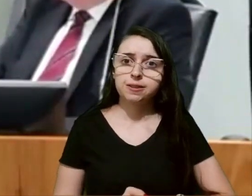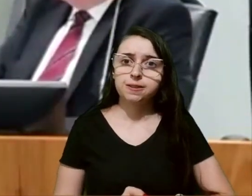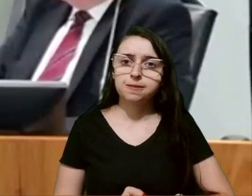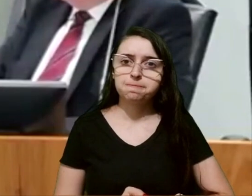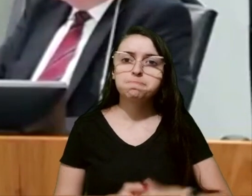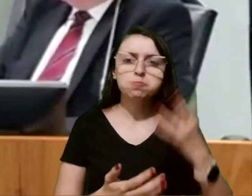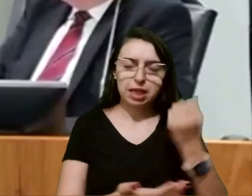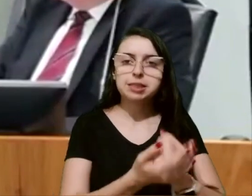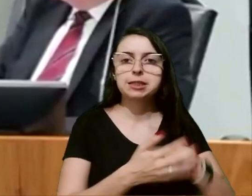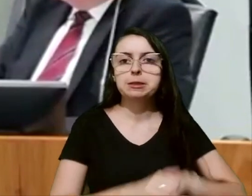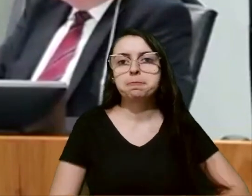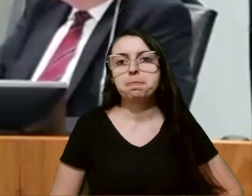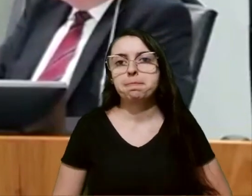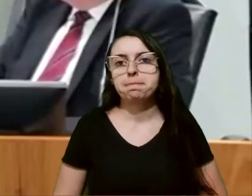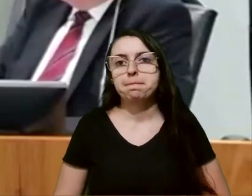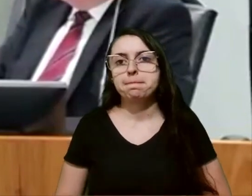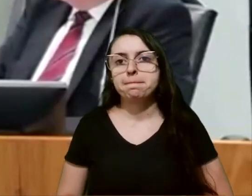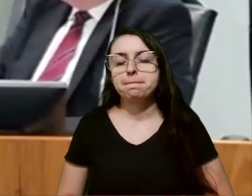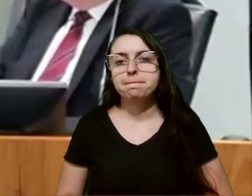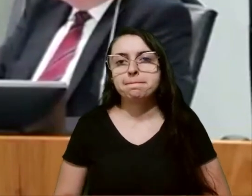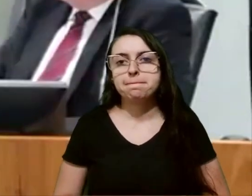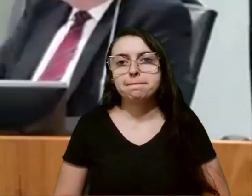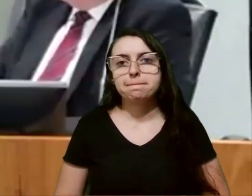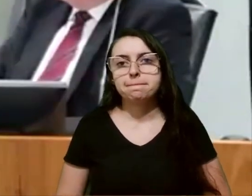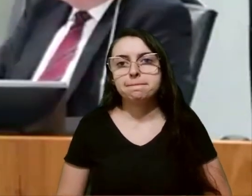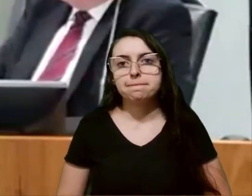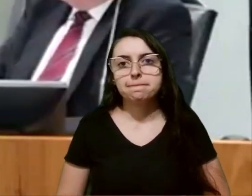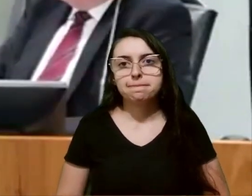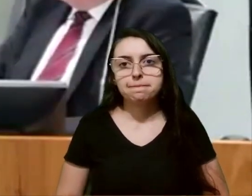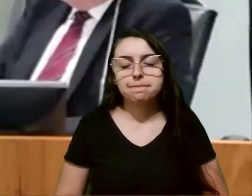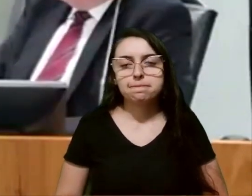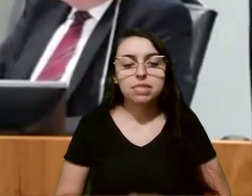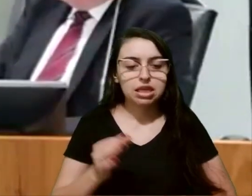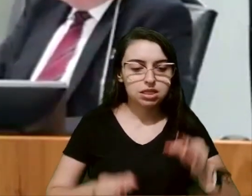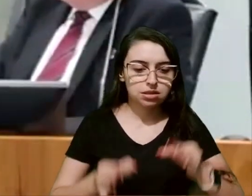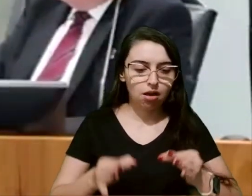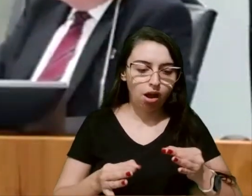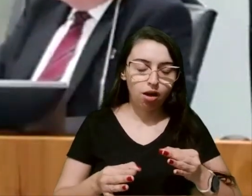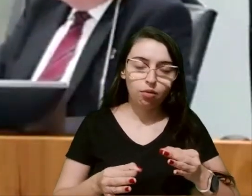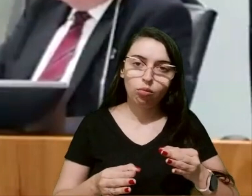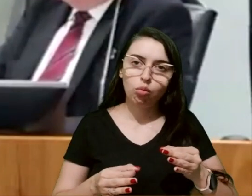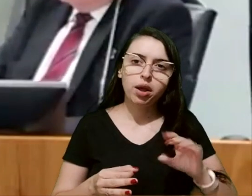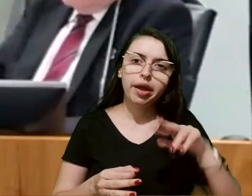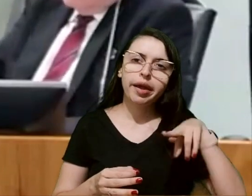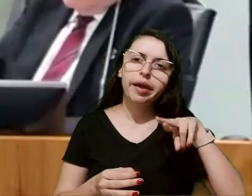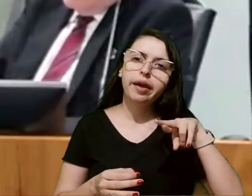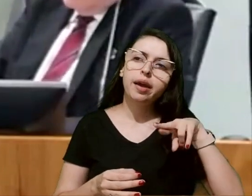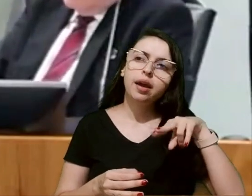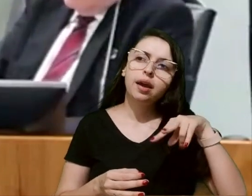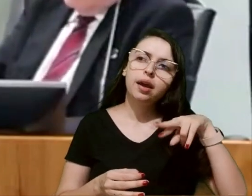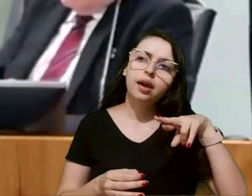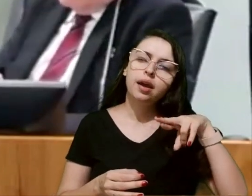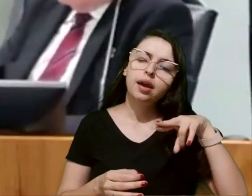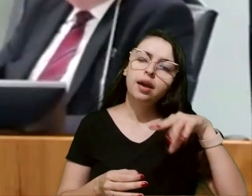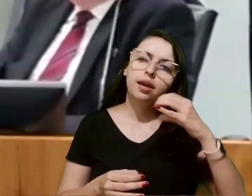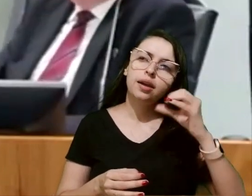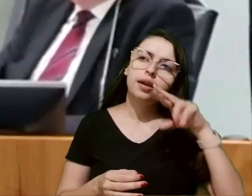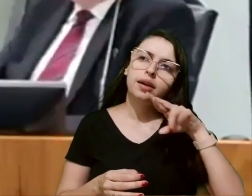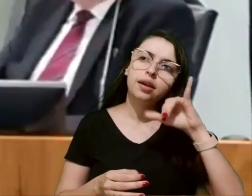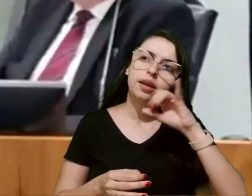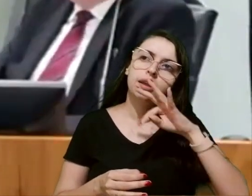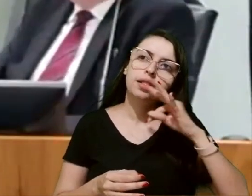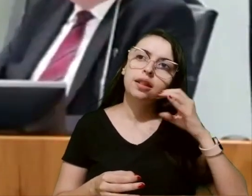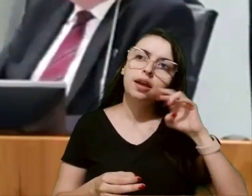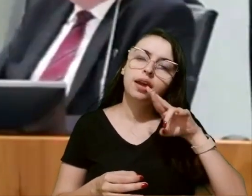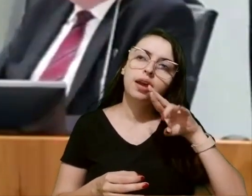a a tolerar, vamos dizer assim. Especialização e critério, é o meu segundo